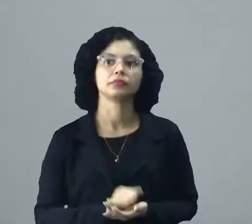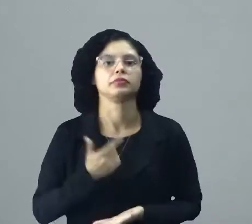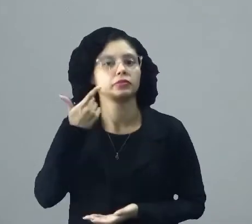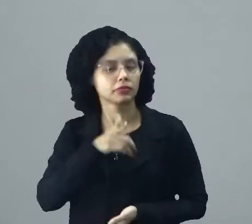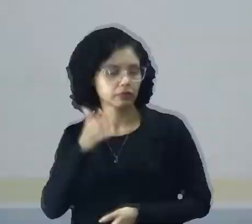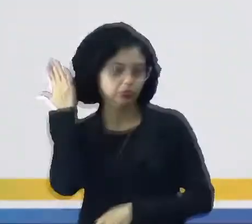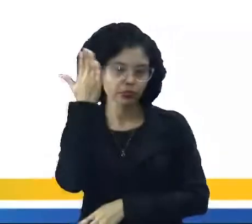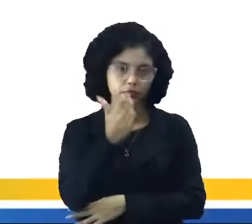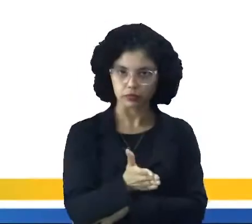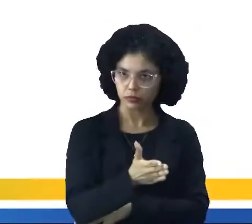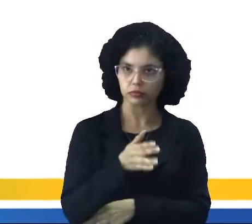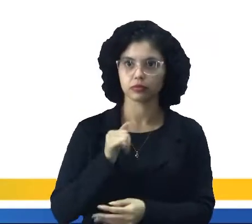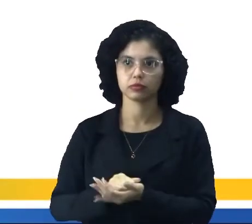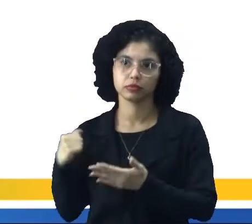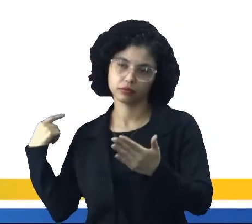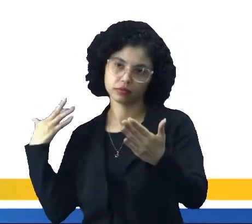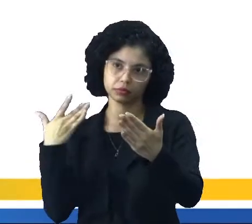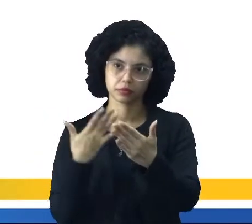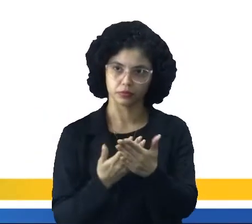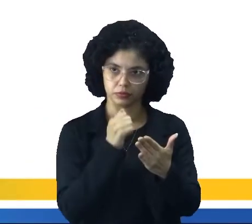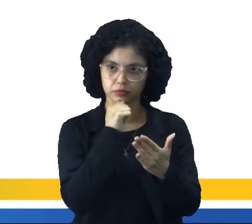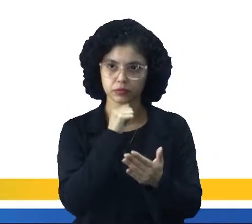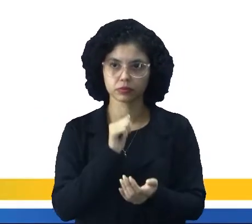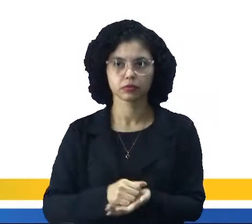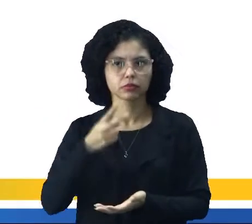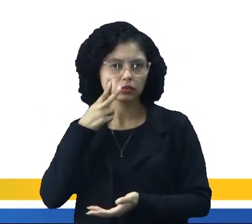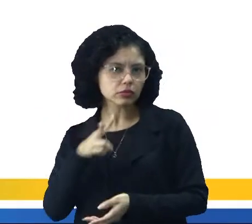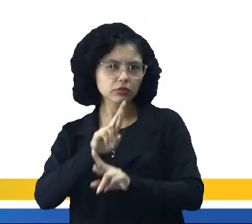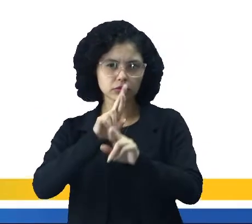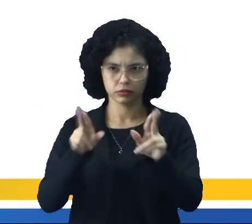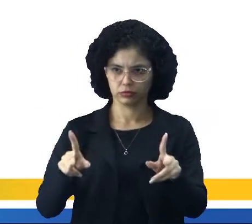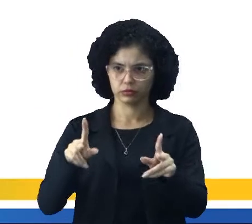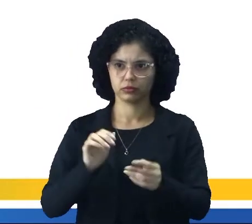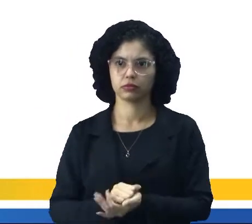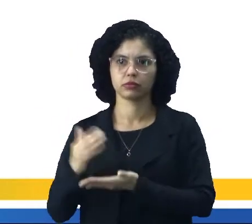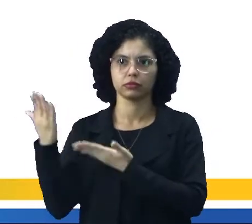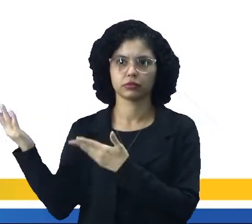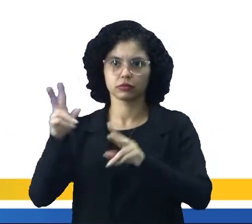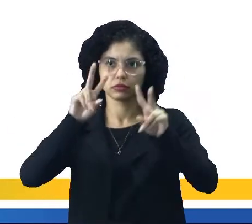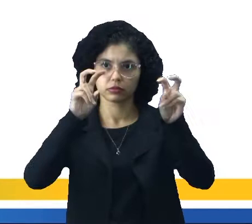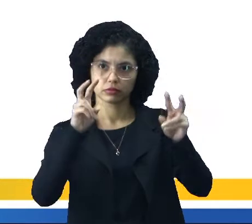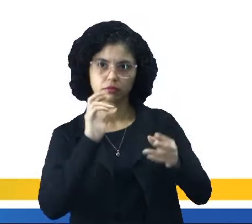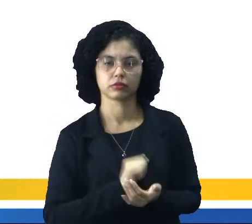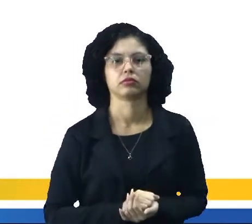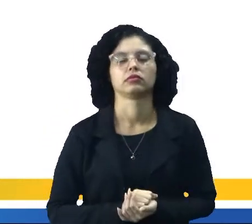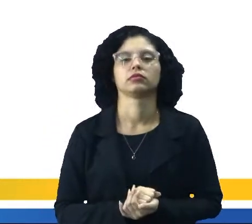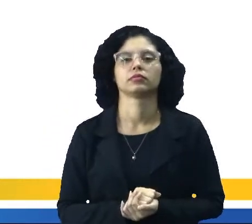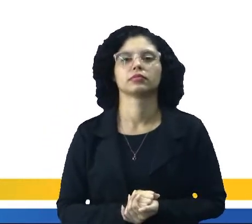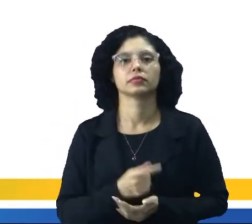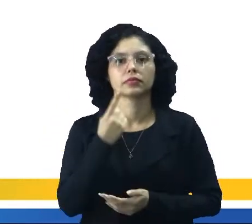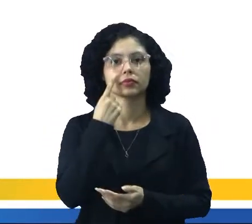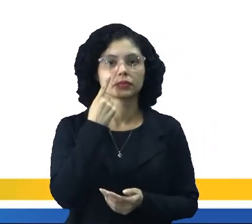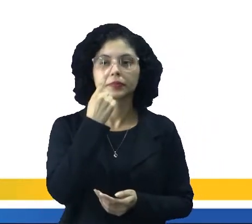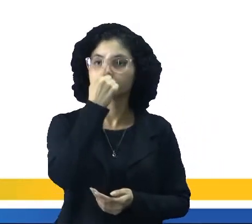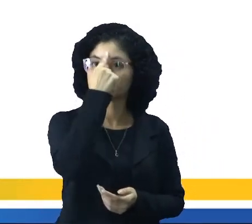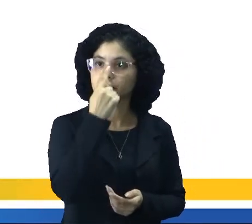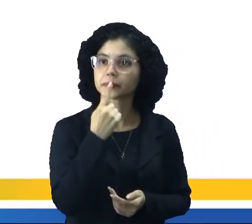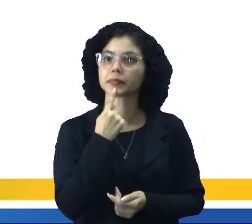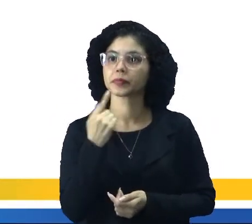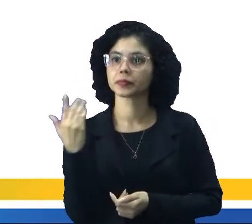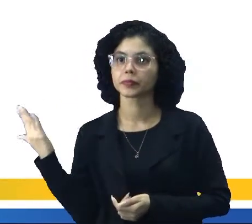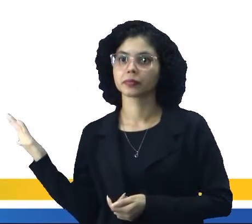consegue seguir, né, consegue avançar e ter um olhar diferente acerca da temática. Eu quero que vocês observem essa